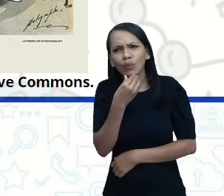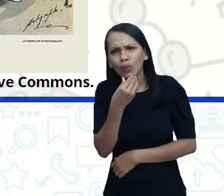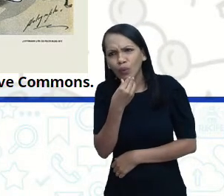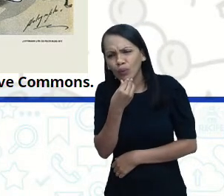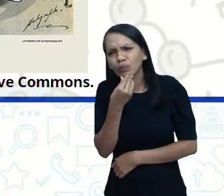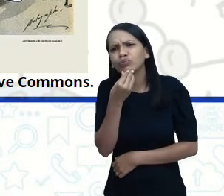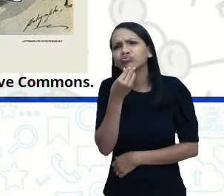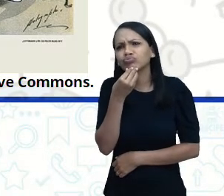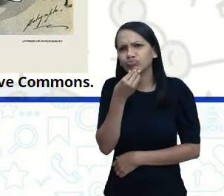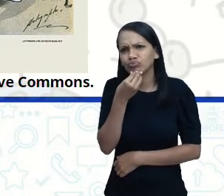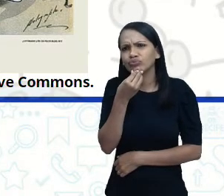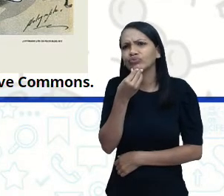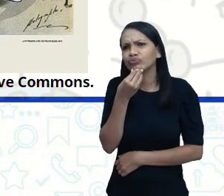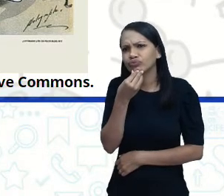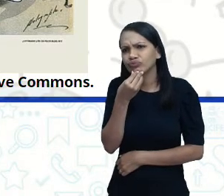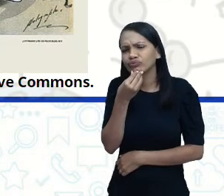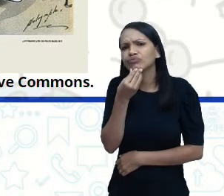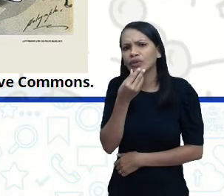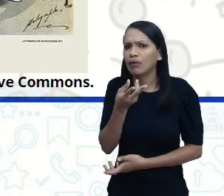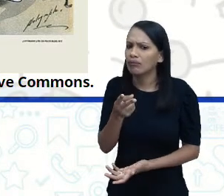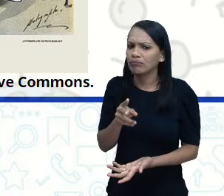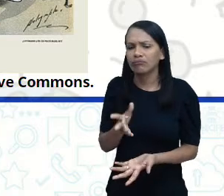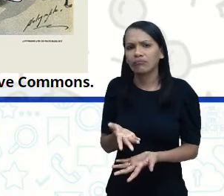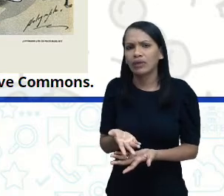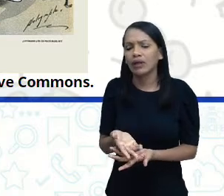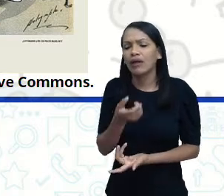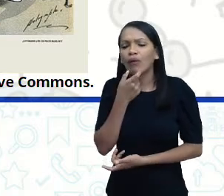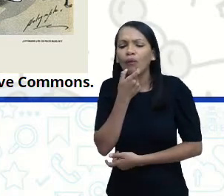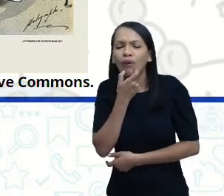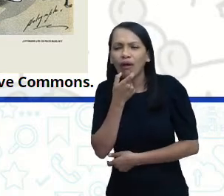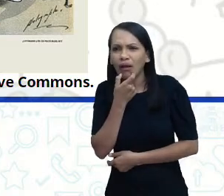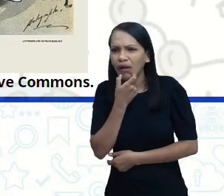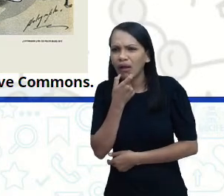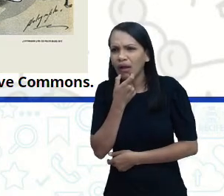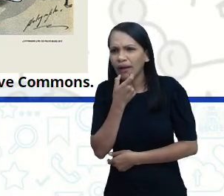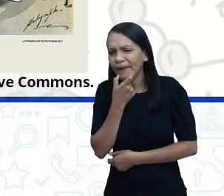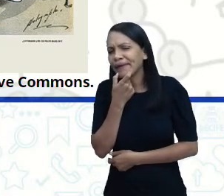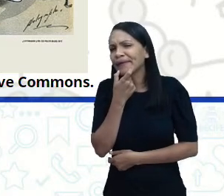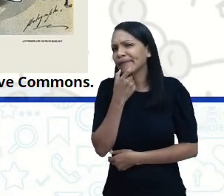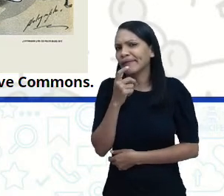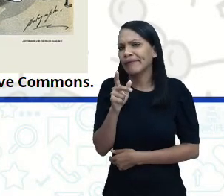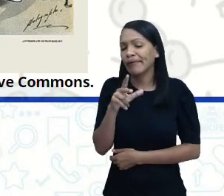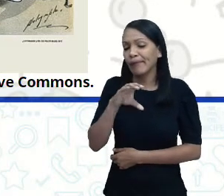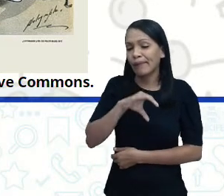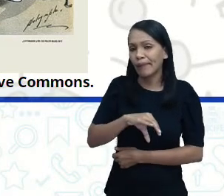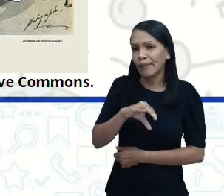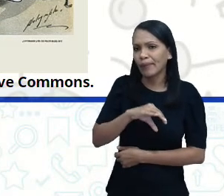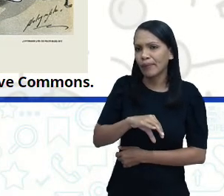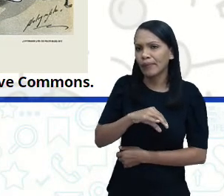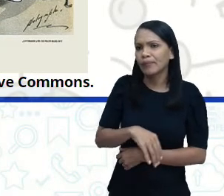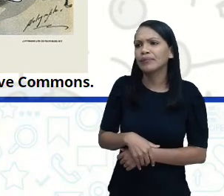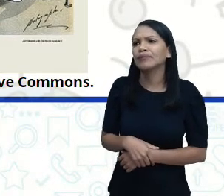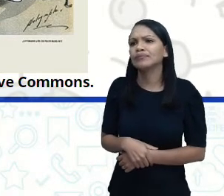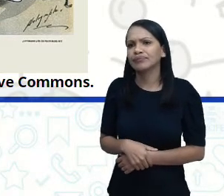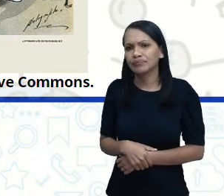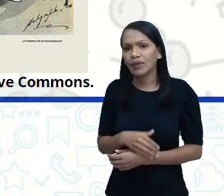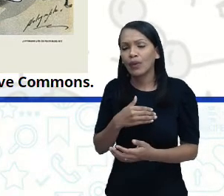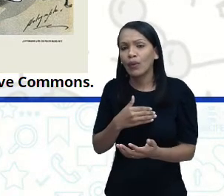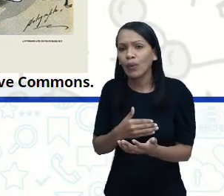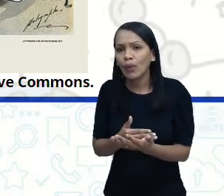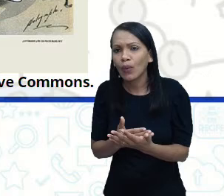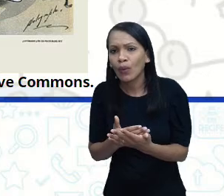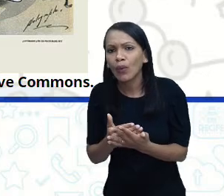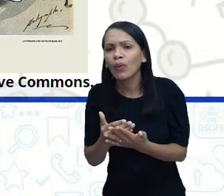Então, ao pé da letra, né, traduzindo, né, o inglês aí, né, para o português, a gente teria o início, né,